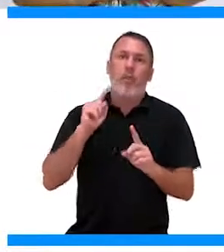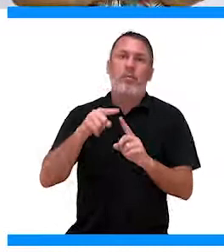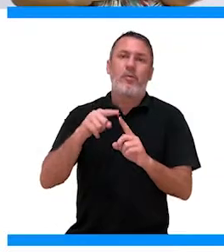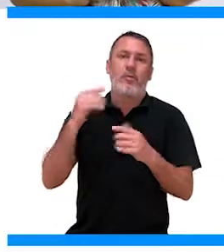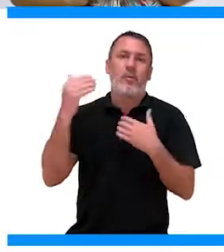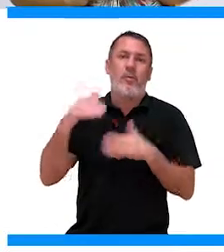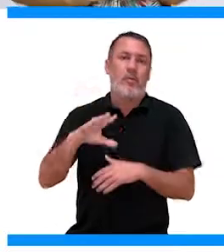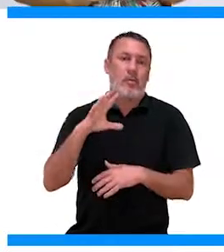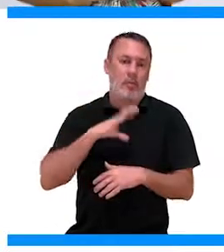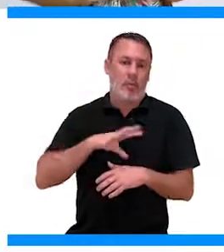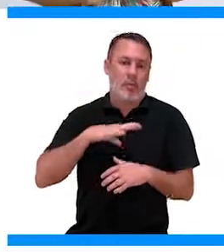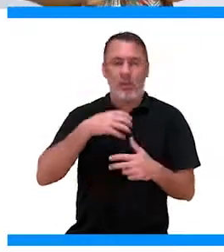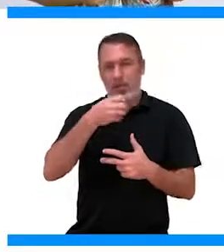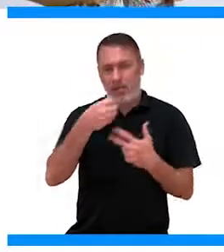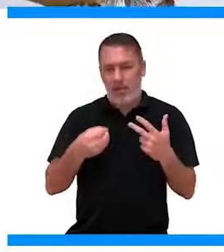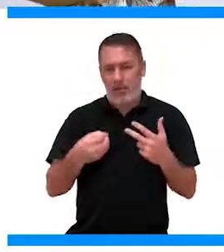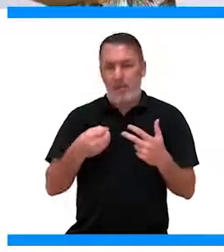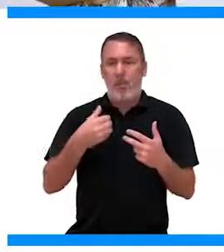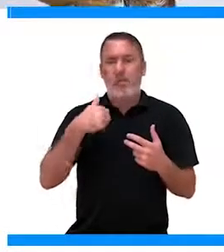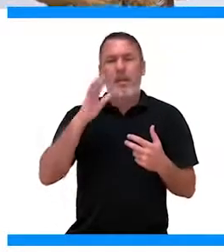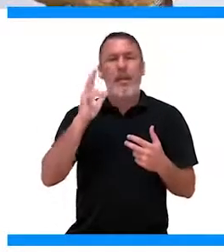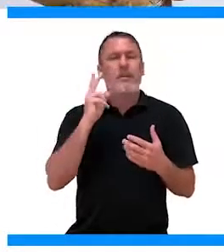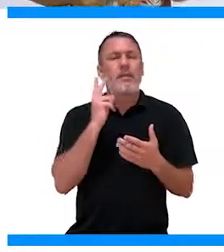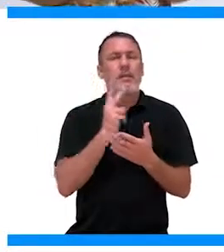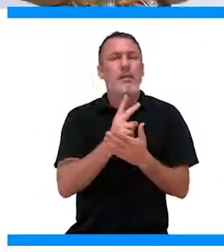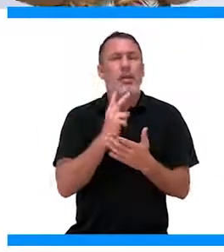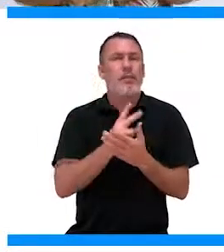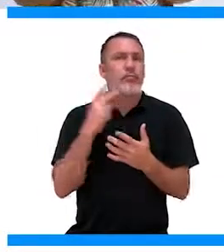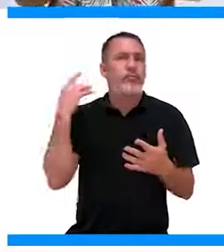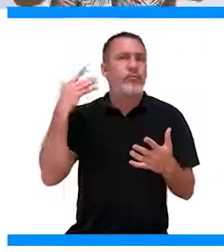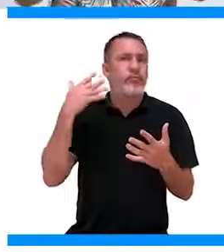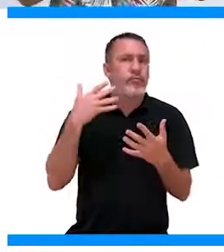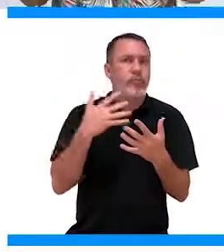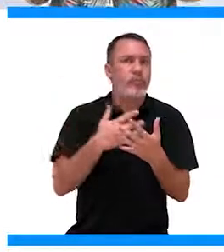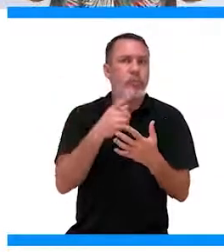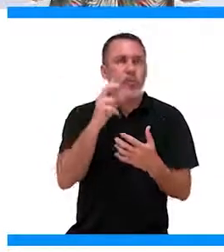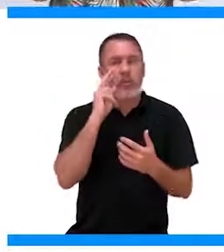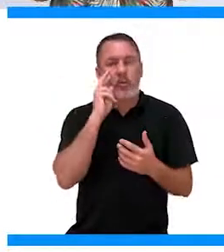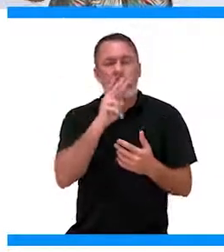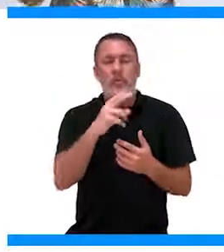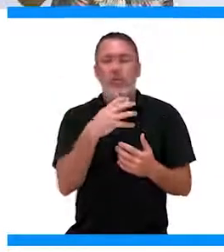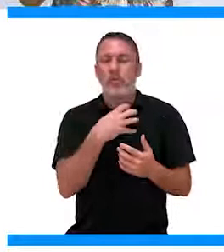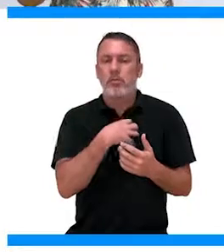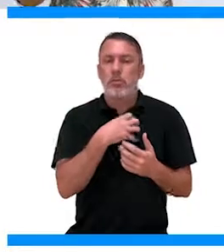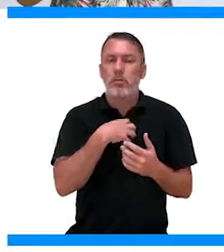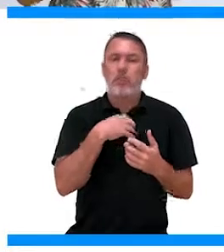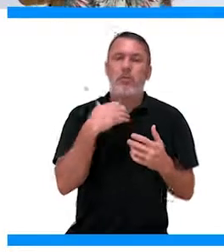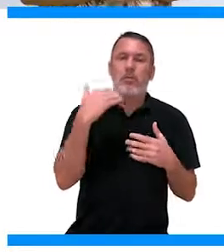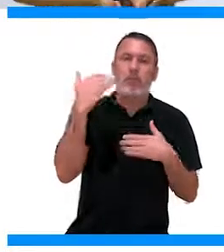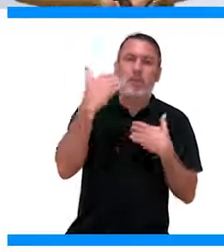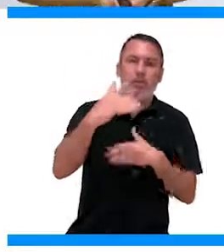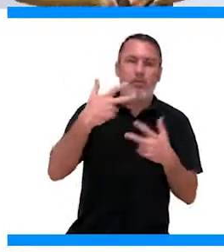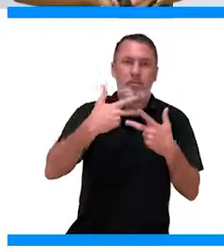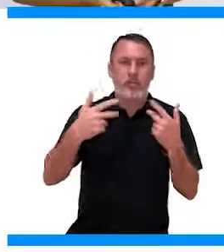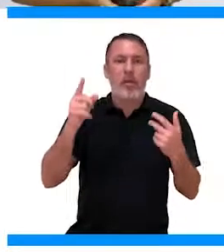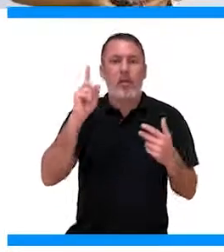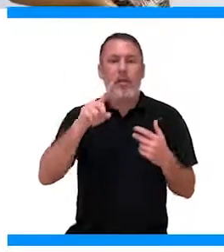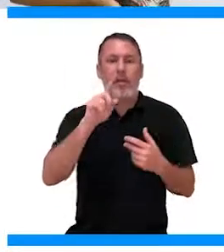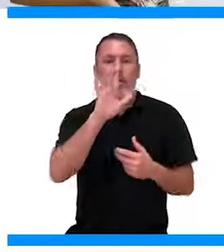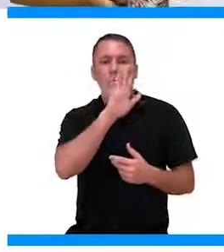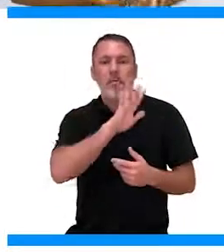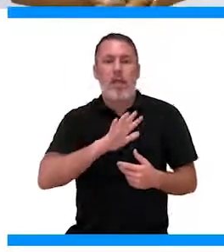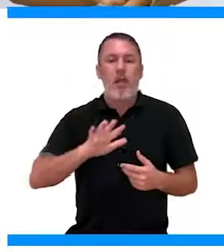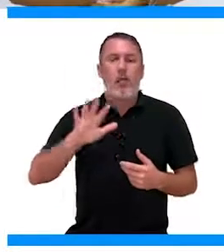questões objetivas de português, né, do Enem. E um assunto que cai muito, vocês podem olhar as provas dos anos anteriores,